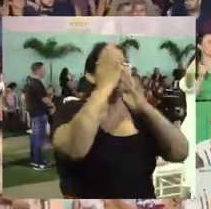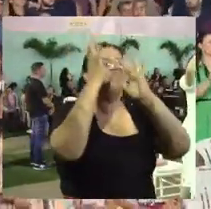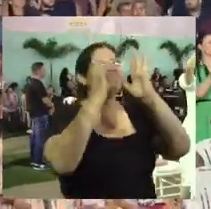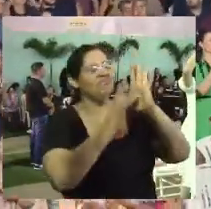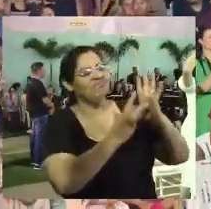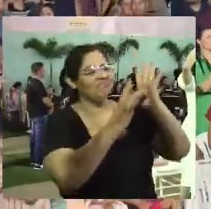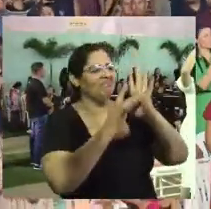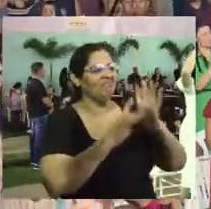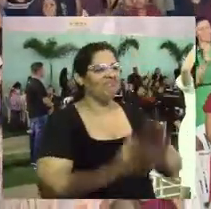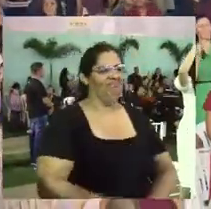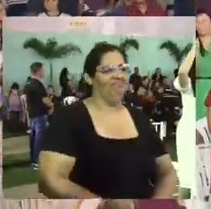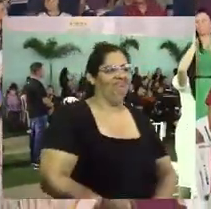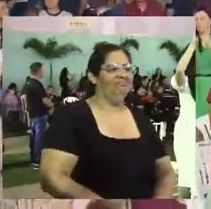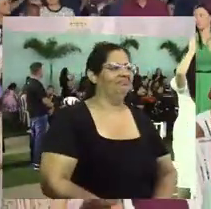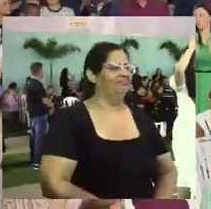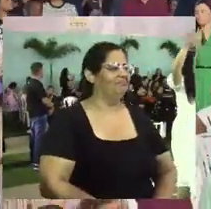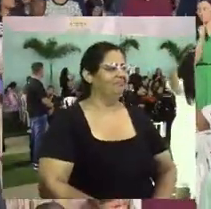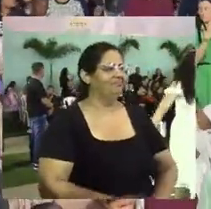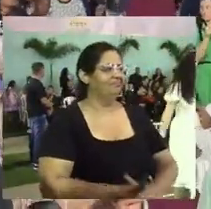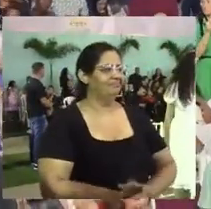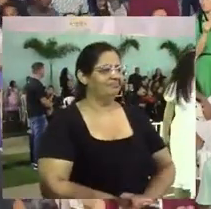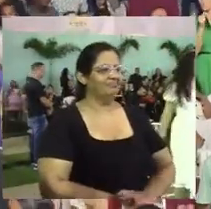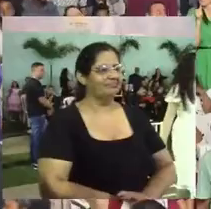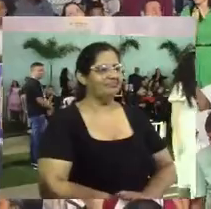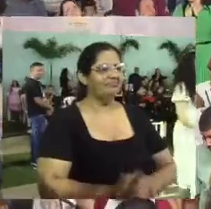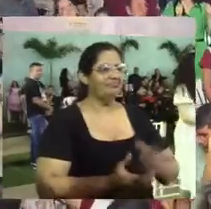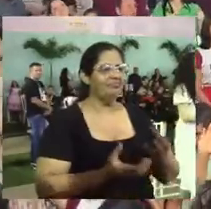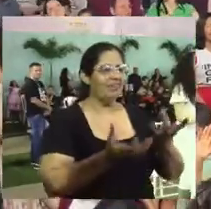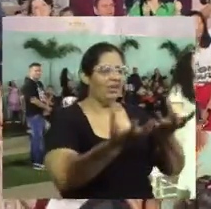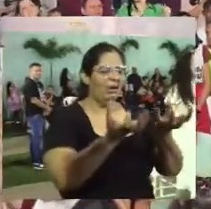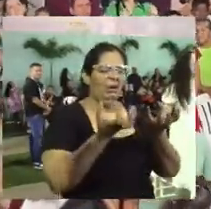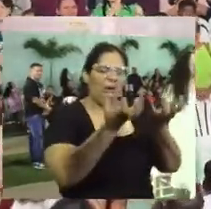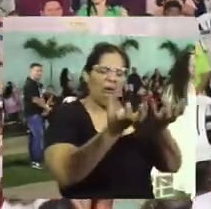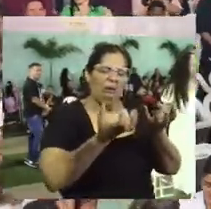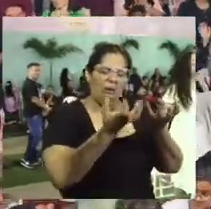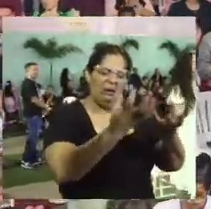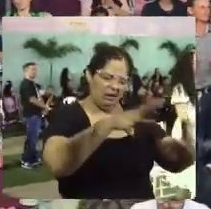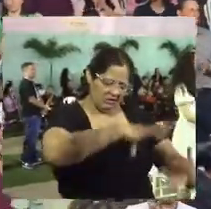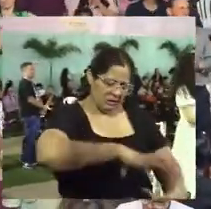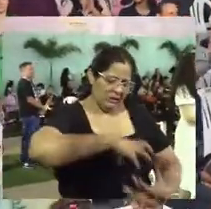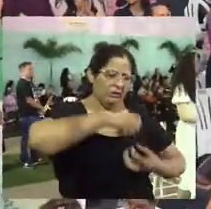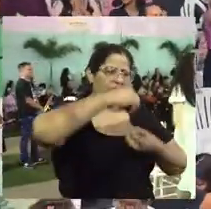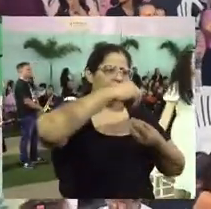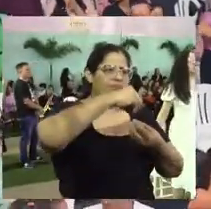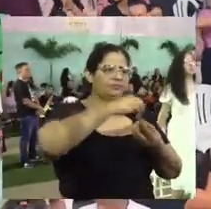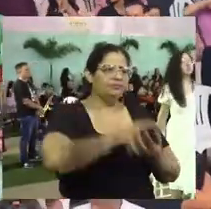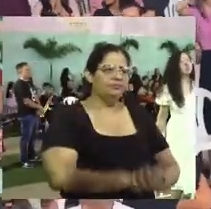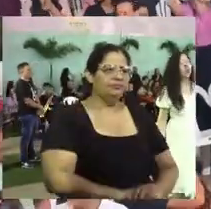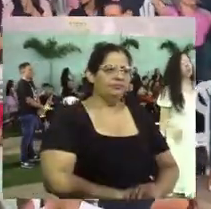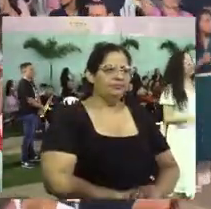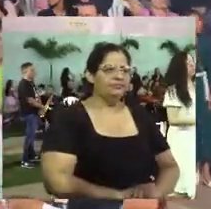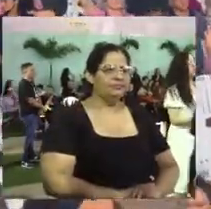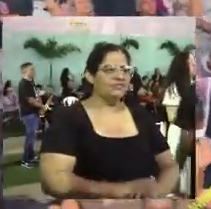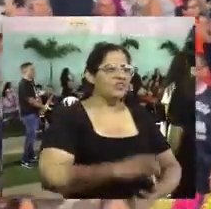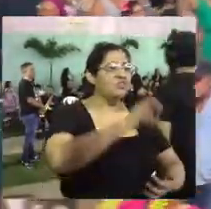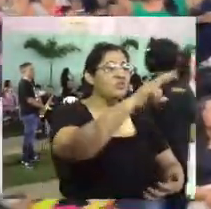eu não quero nem conversa com quem quer eu quero a calma aí